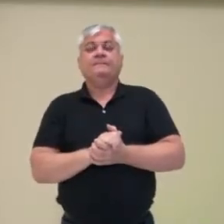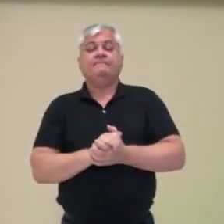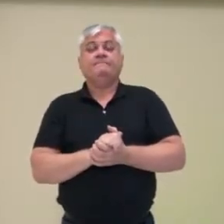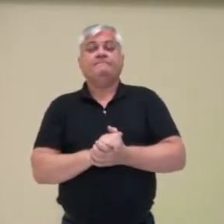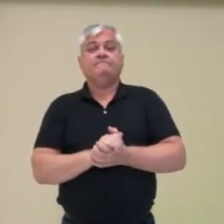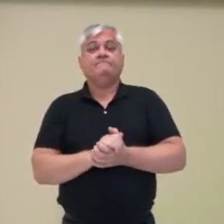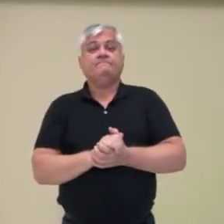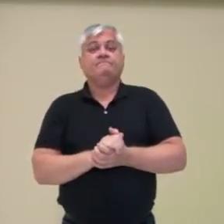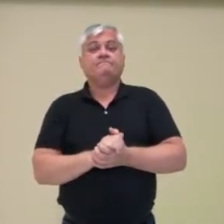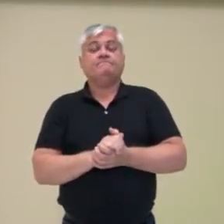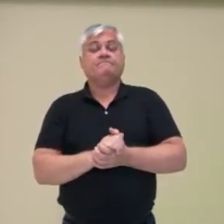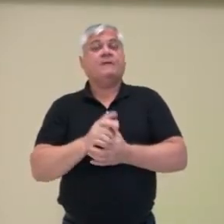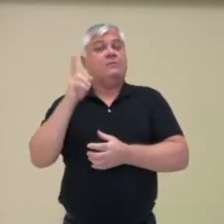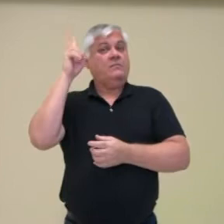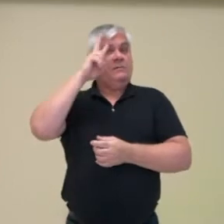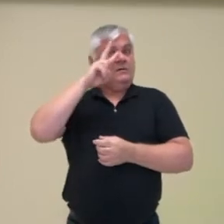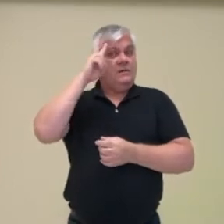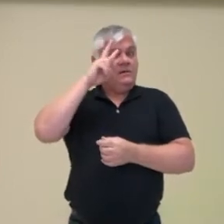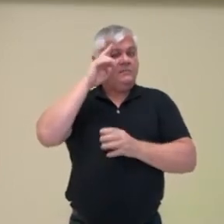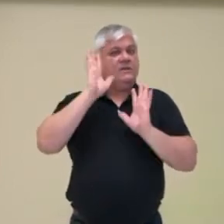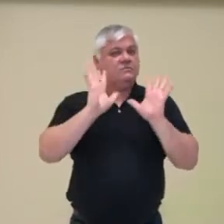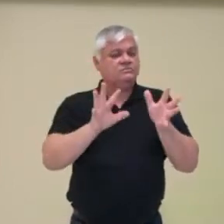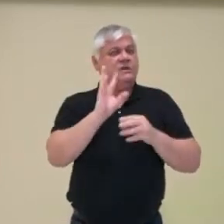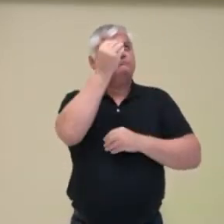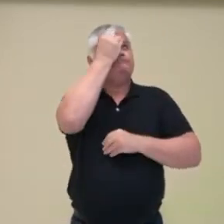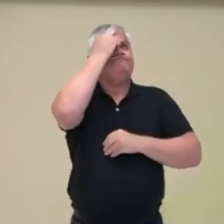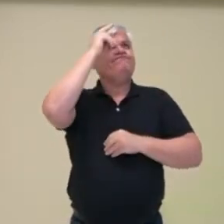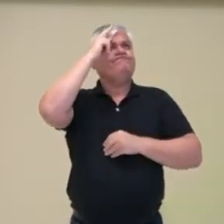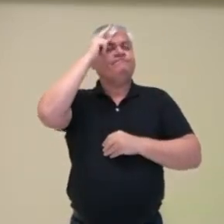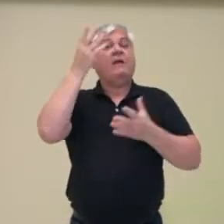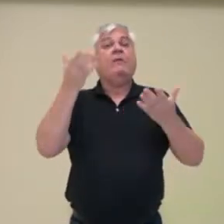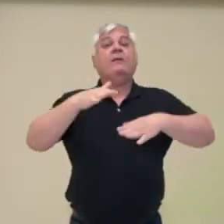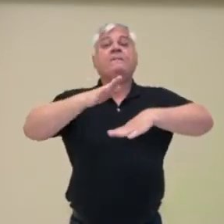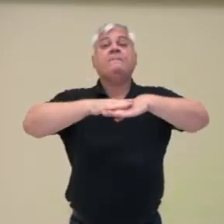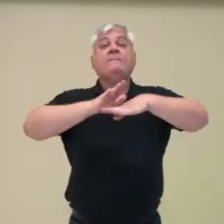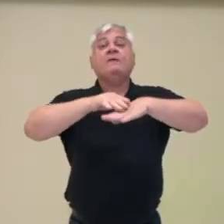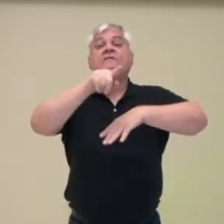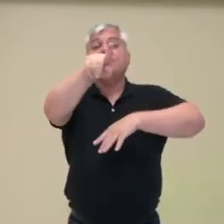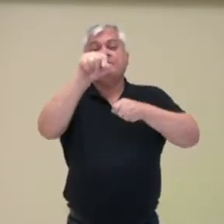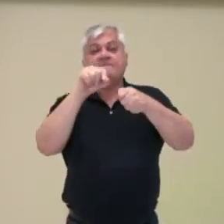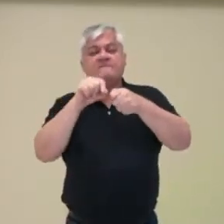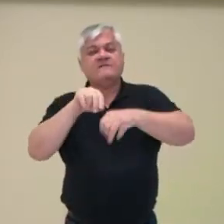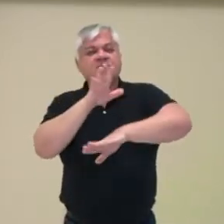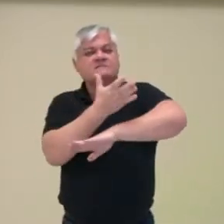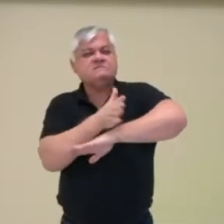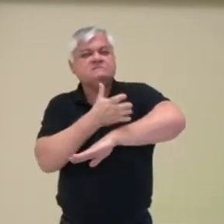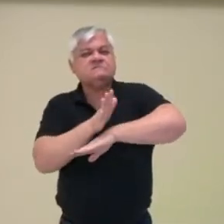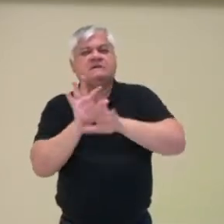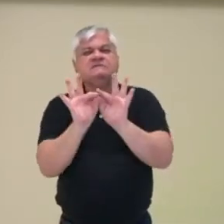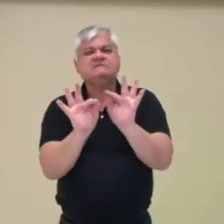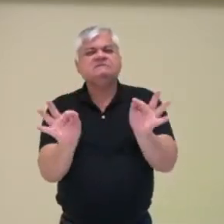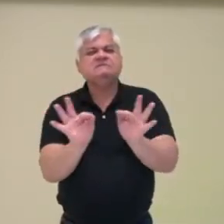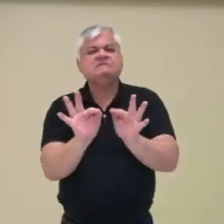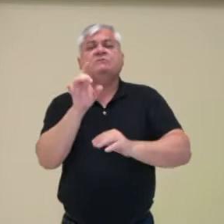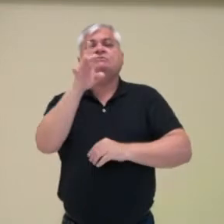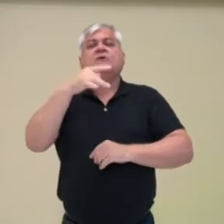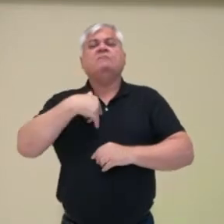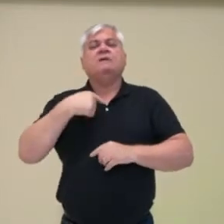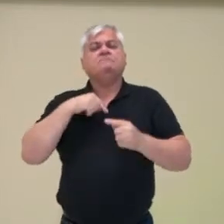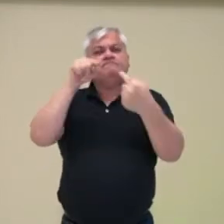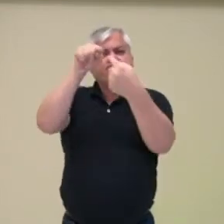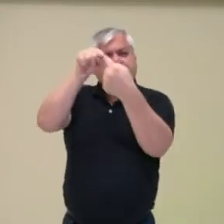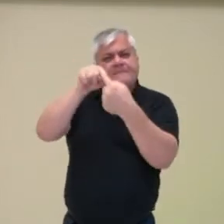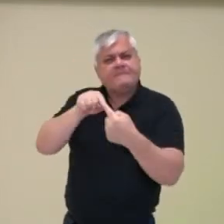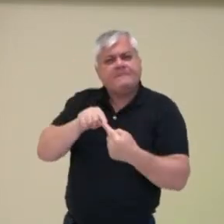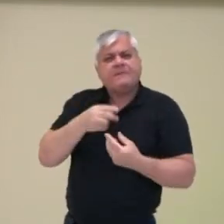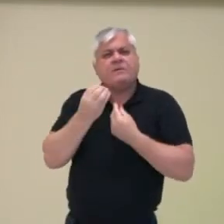Então, pessoal, relembrando essas propriedades, agora fica com vocês aqui um exercício bem simples, só para